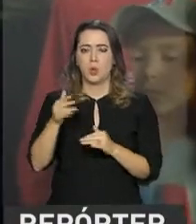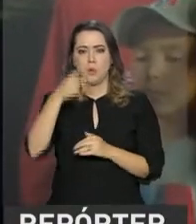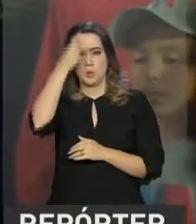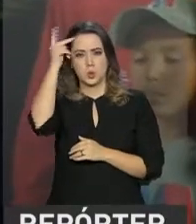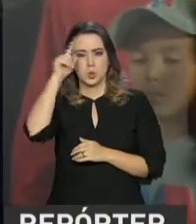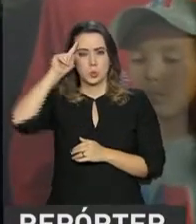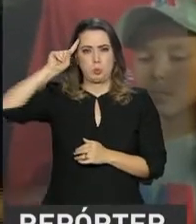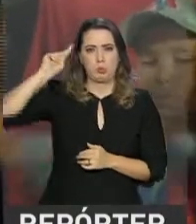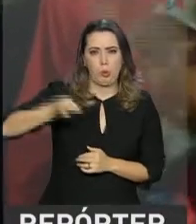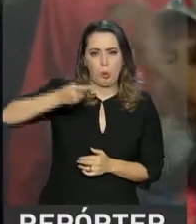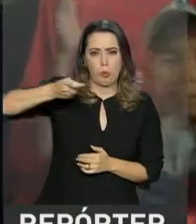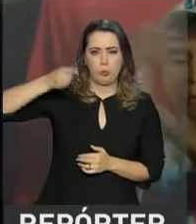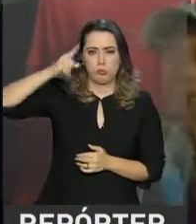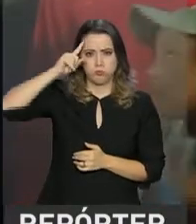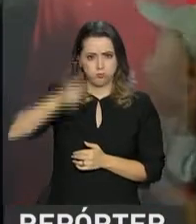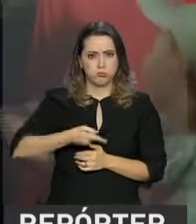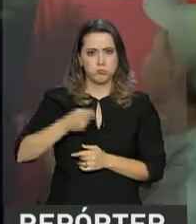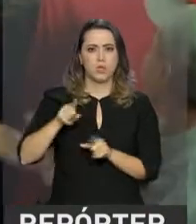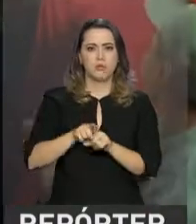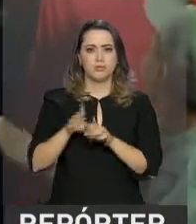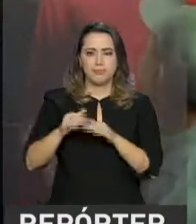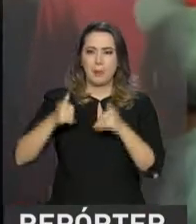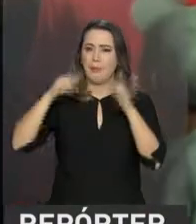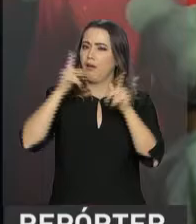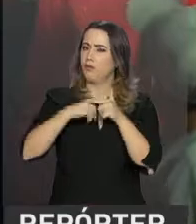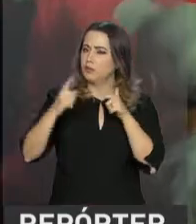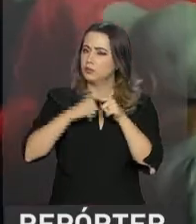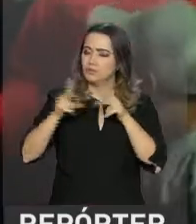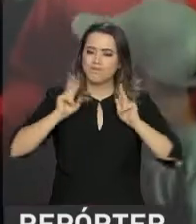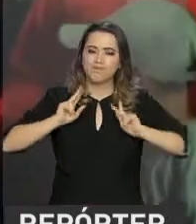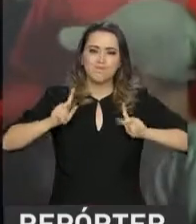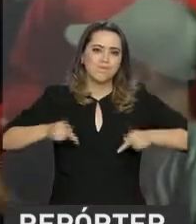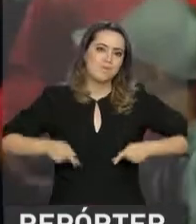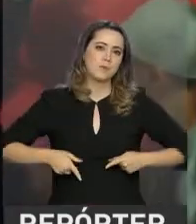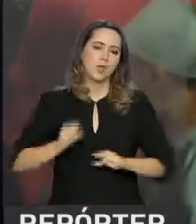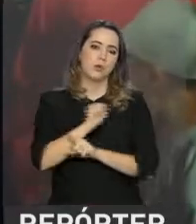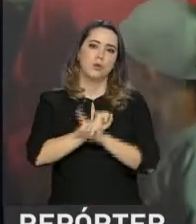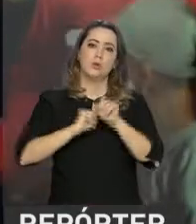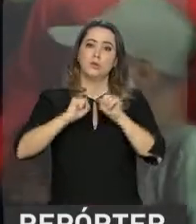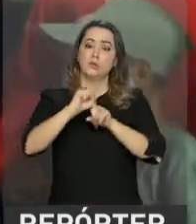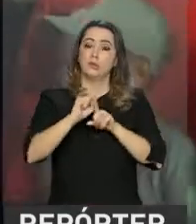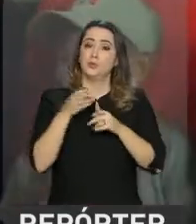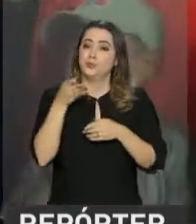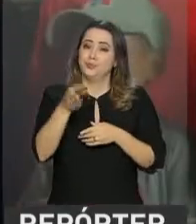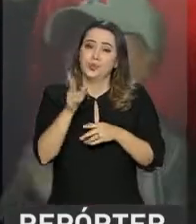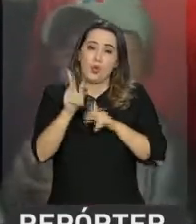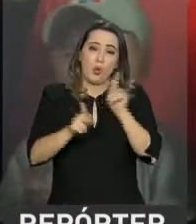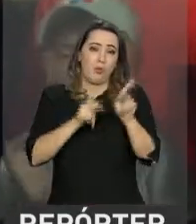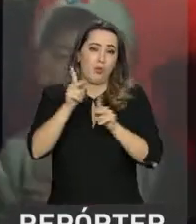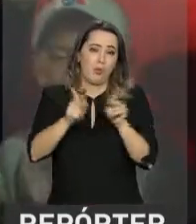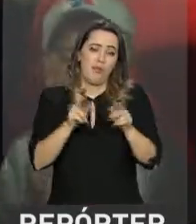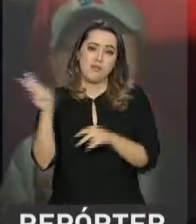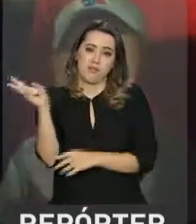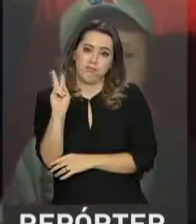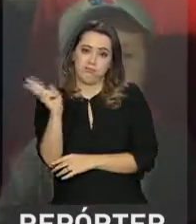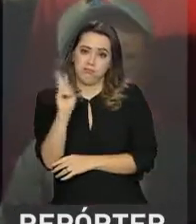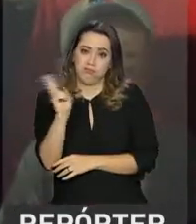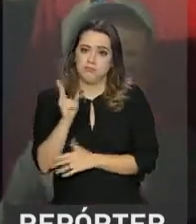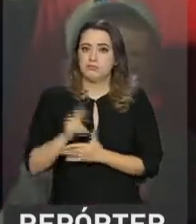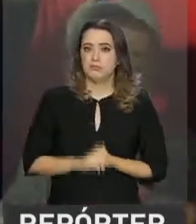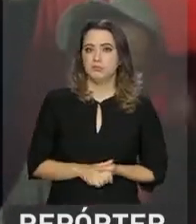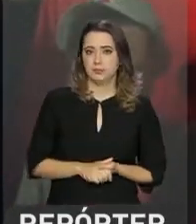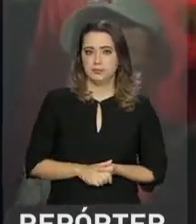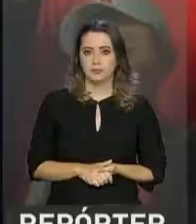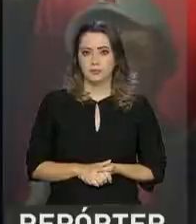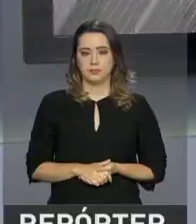do regime e contribui para agravar a situação econômica social e humanitária que afligem o povo venezuelano